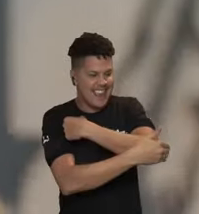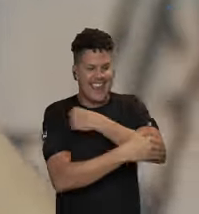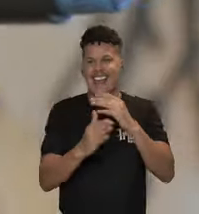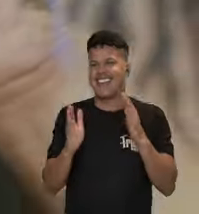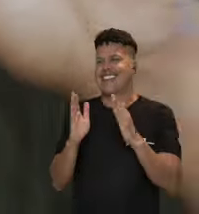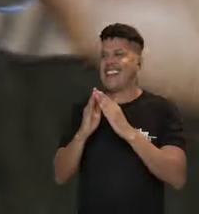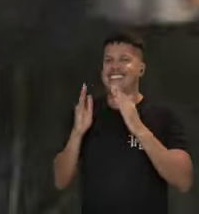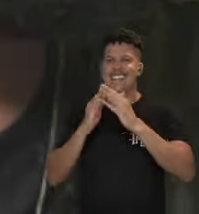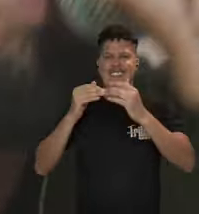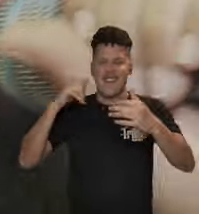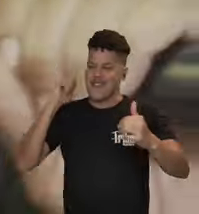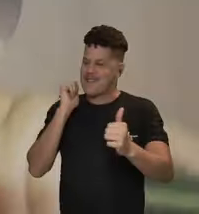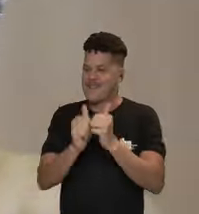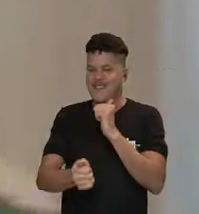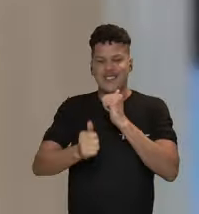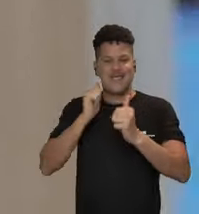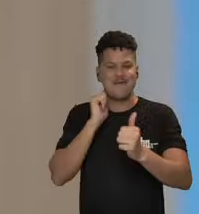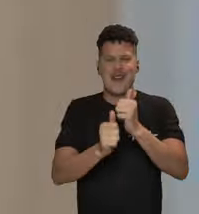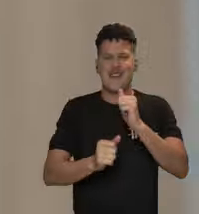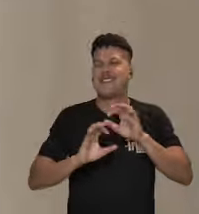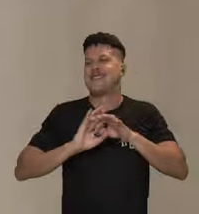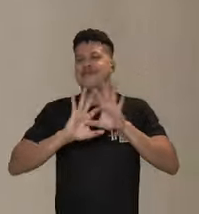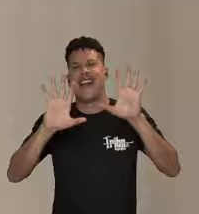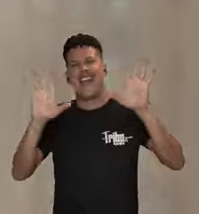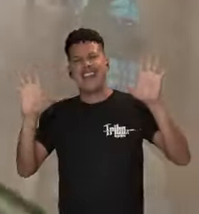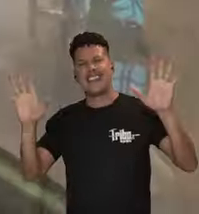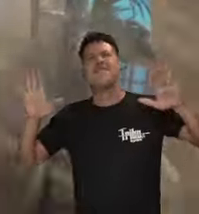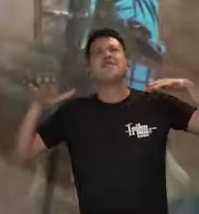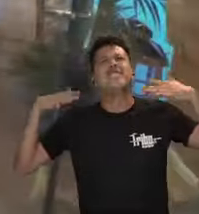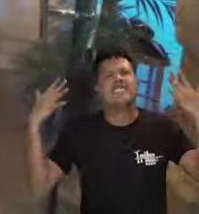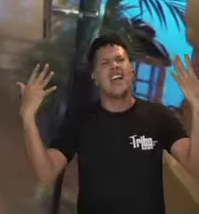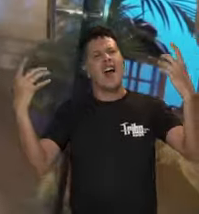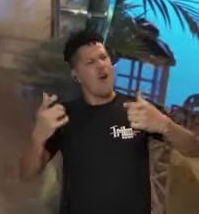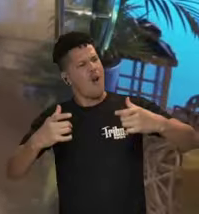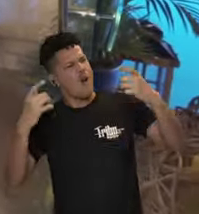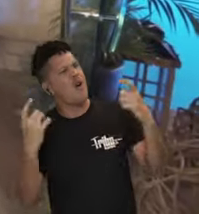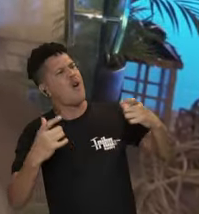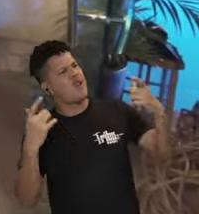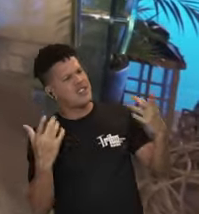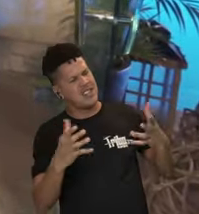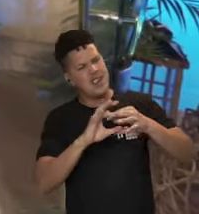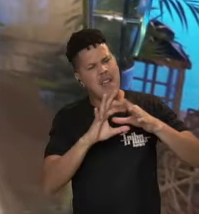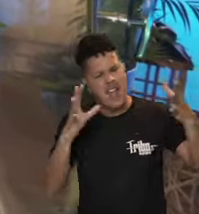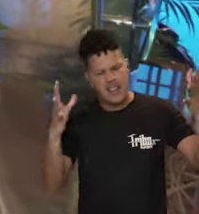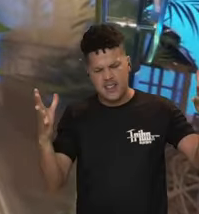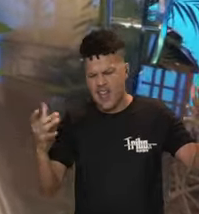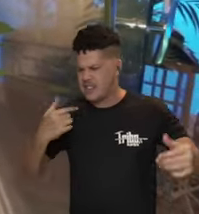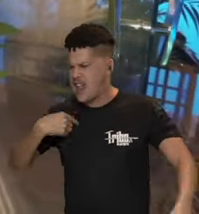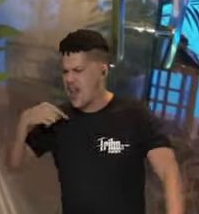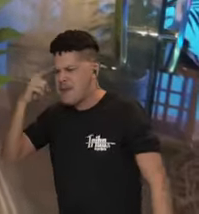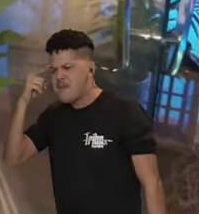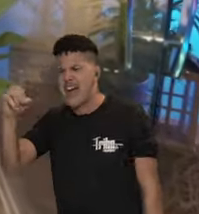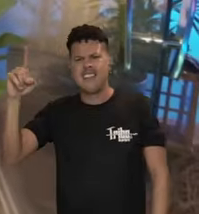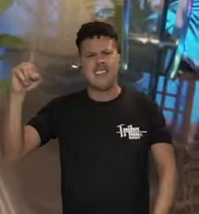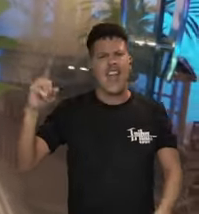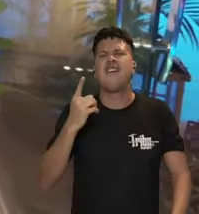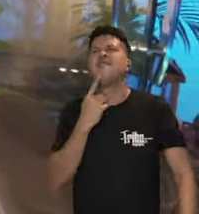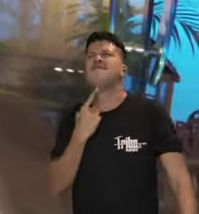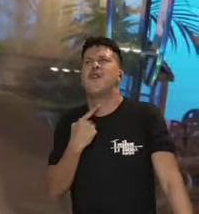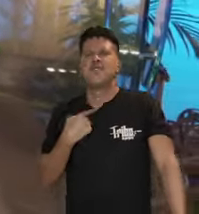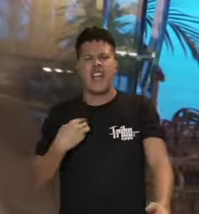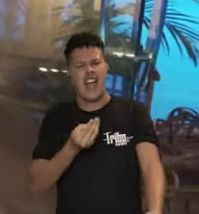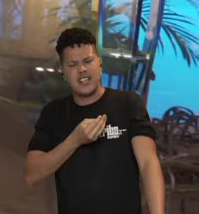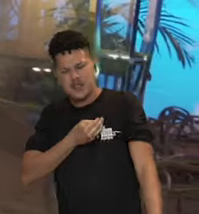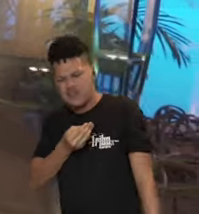futebol debaixo do temporal. Liberdade, cadê você, onde cê tá? Mantém minha vontade de viver,